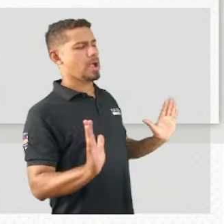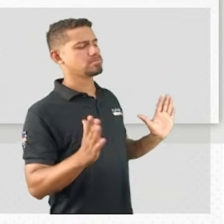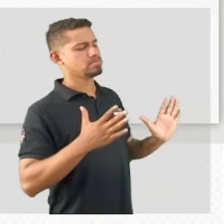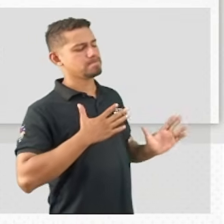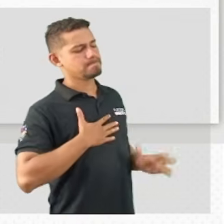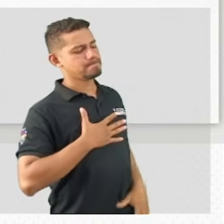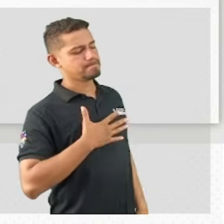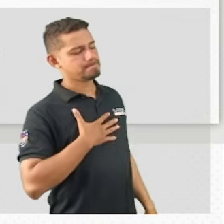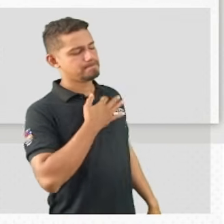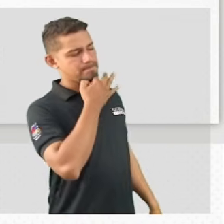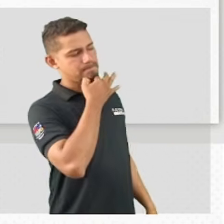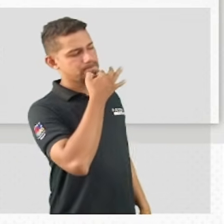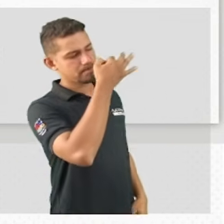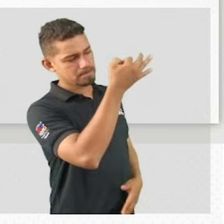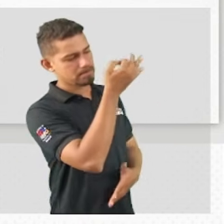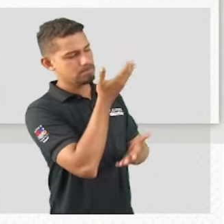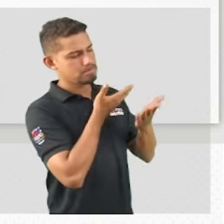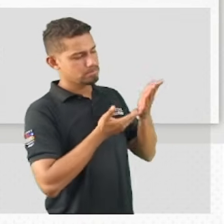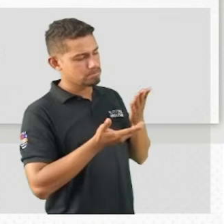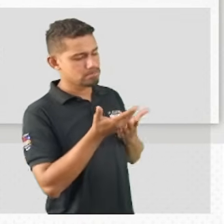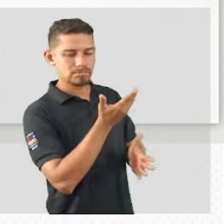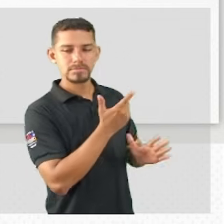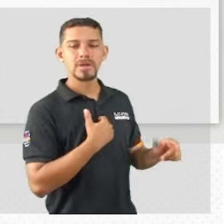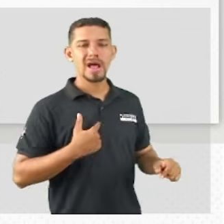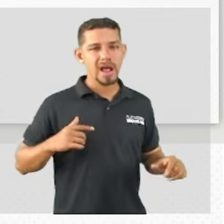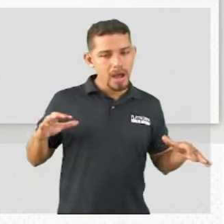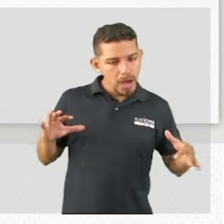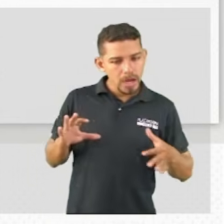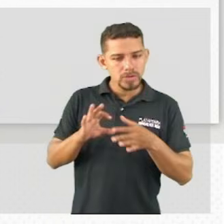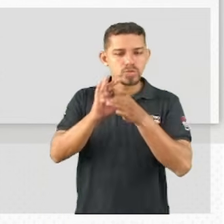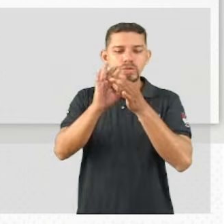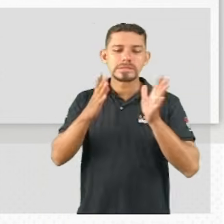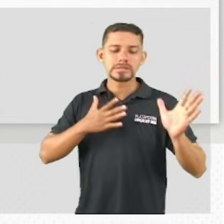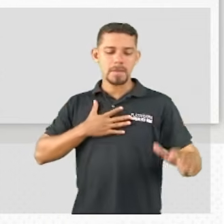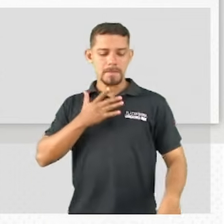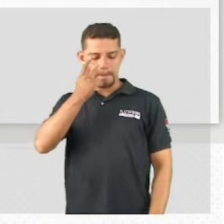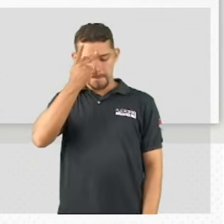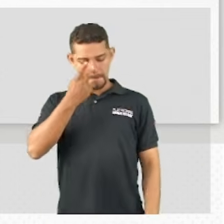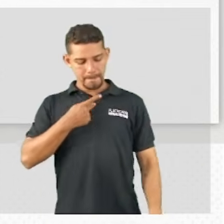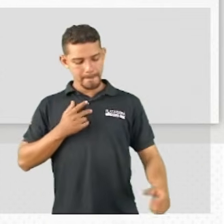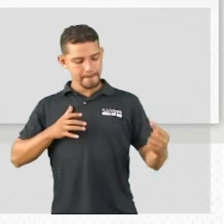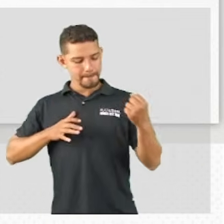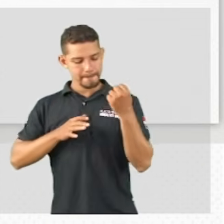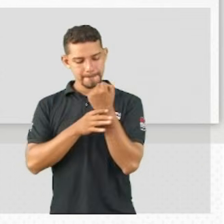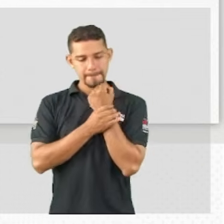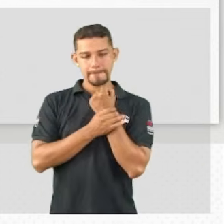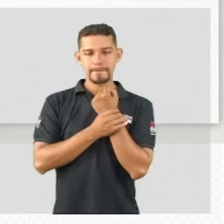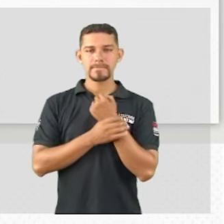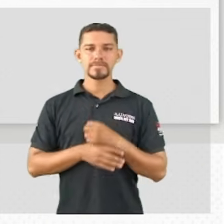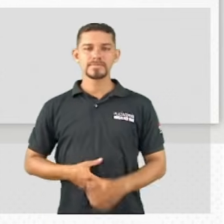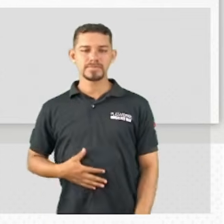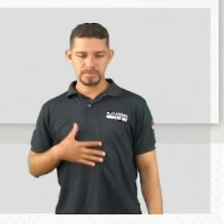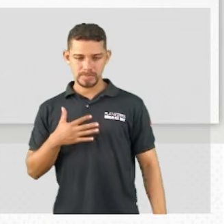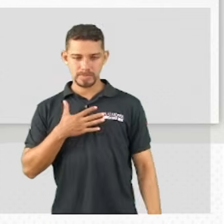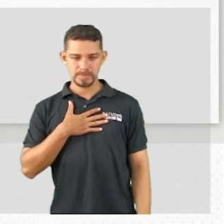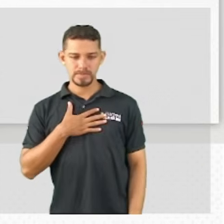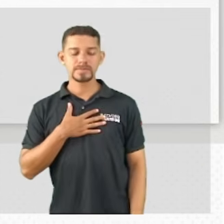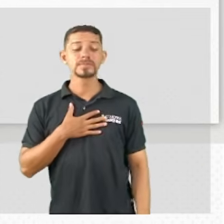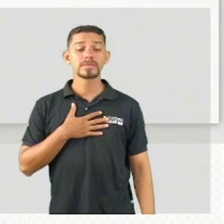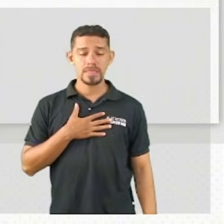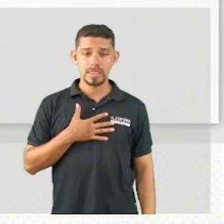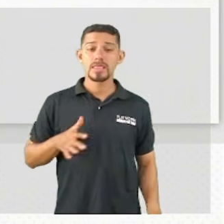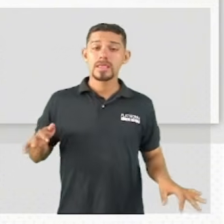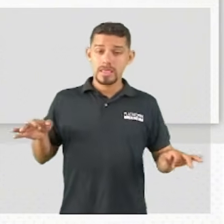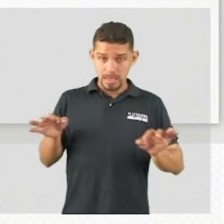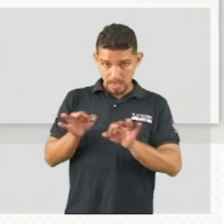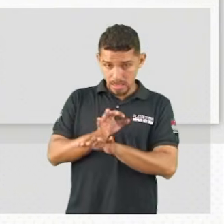o argumento e aí eu vou dando coerência em busca de defender o meu posicionamento. Aí depois que eu tenho a refutação, eu